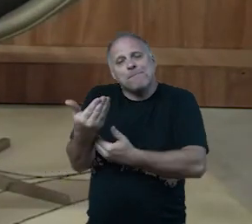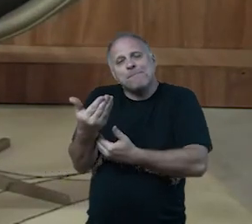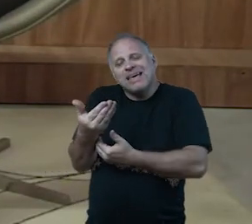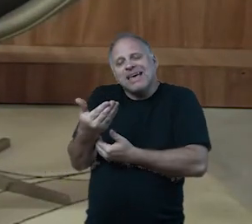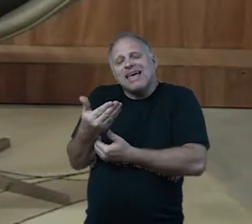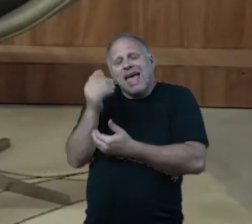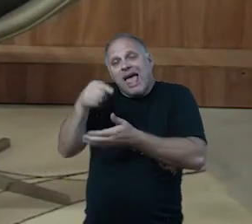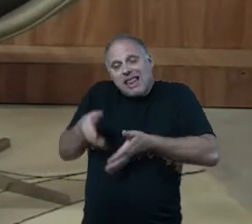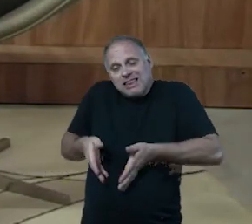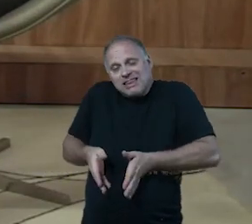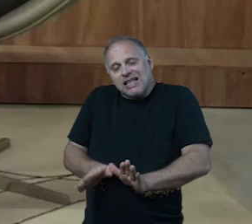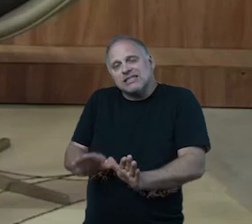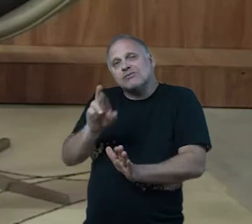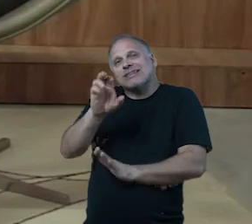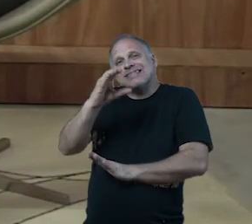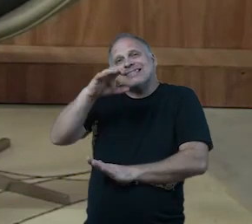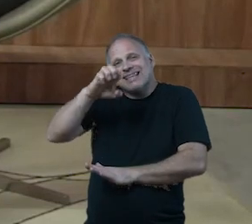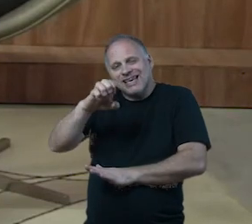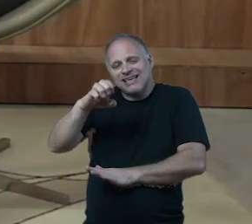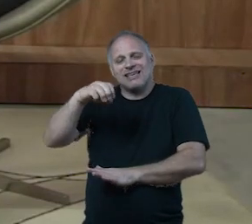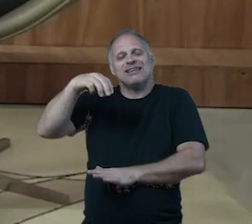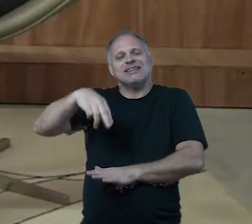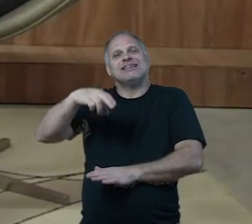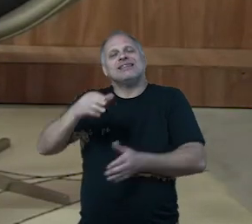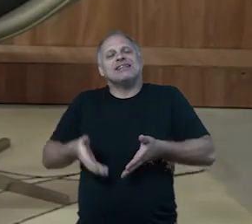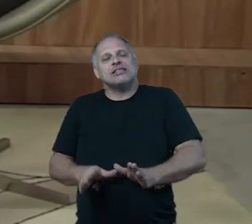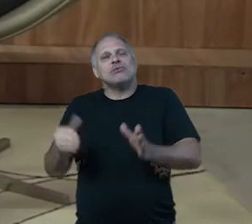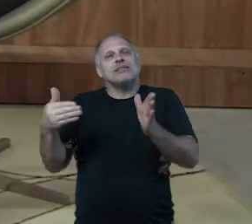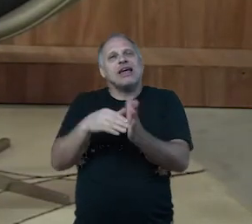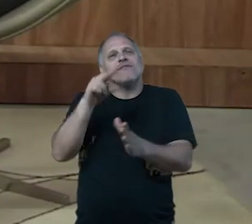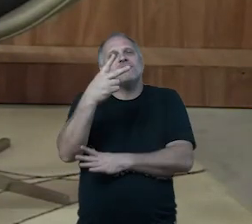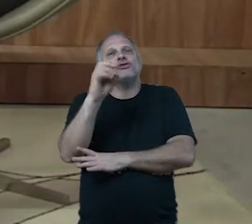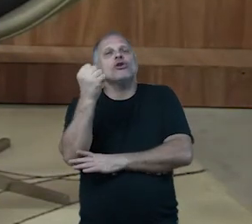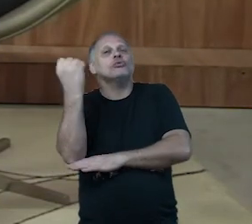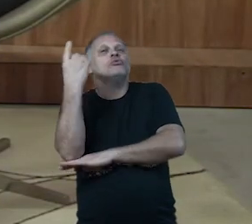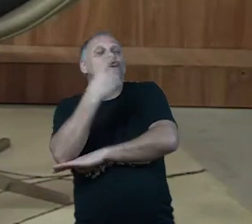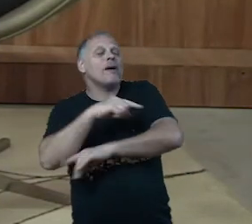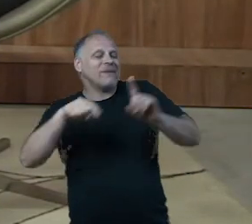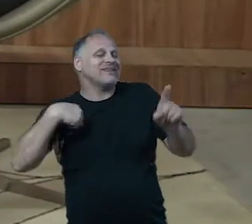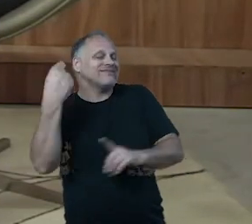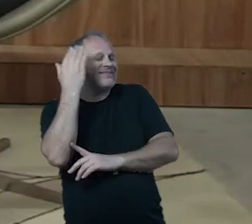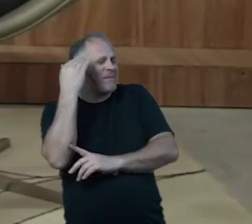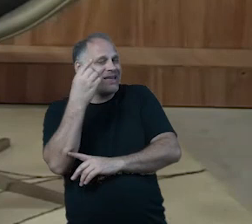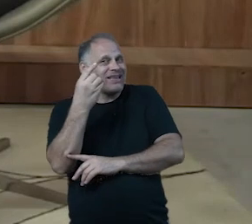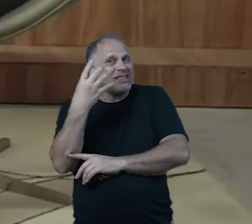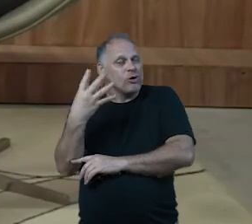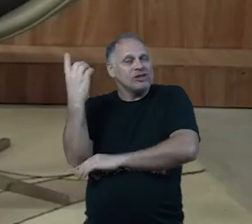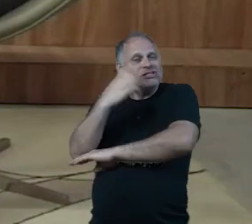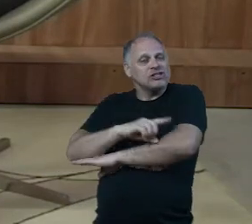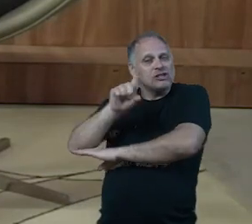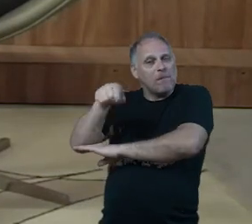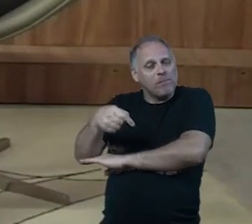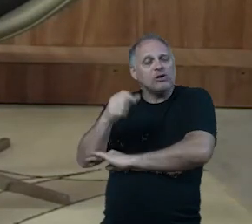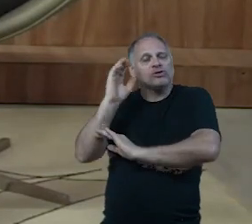considerado recém-nascido até os 28 dias. Mas a gente sabe que a partir da segunda semana, a partir dos 14 dias,